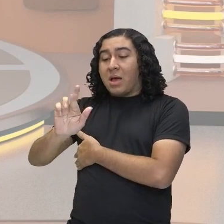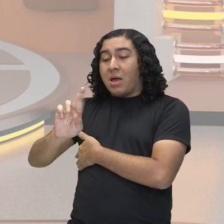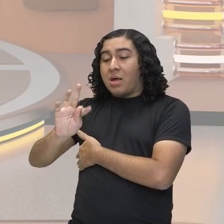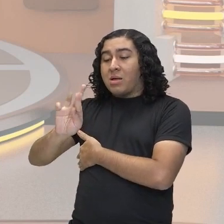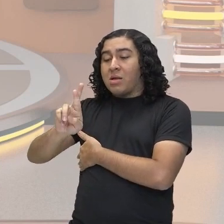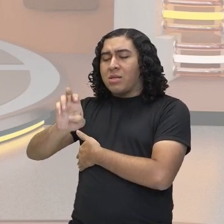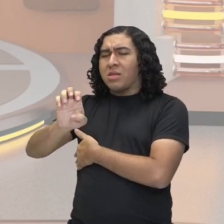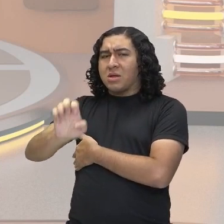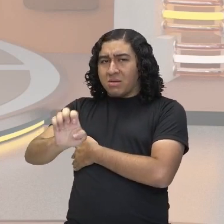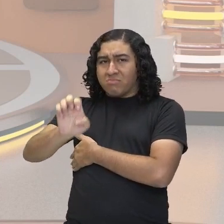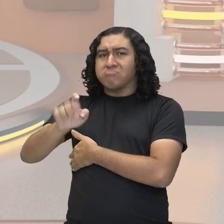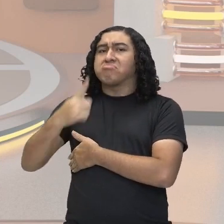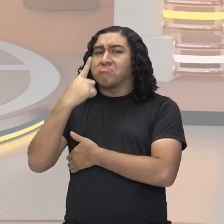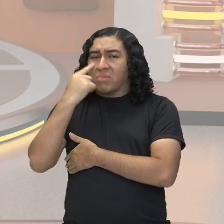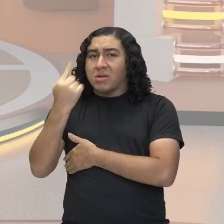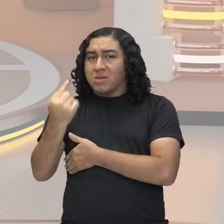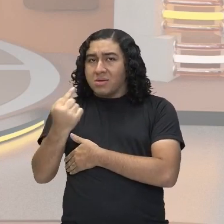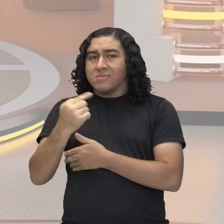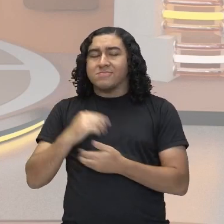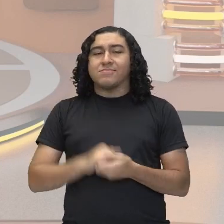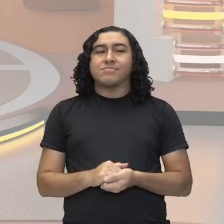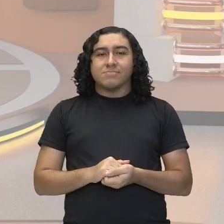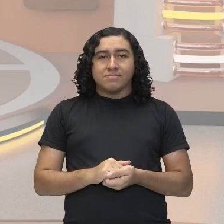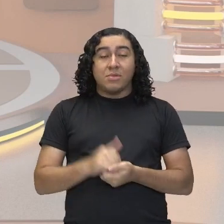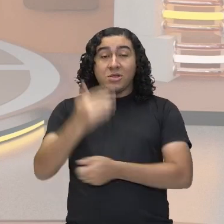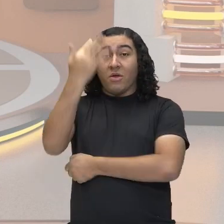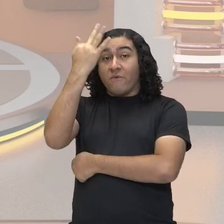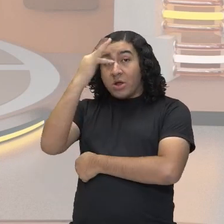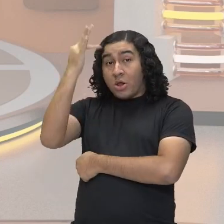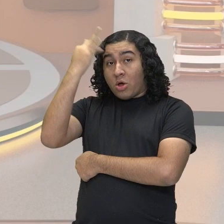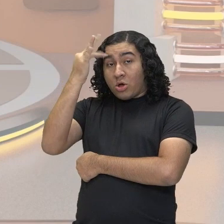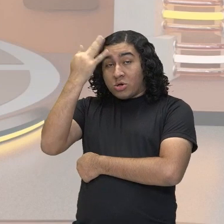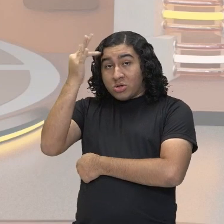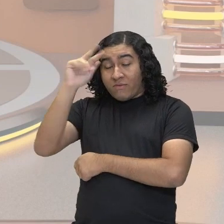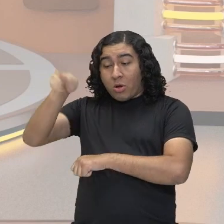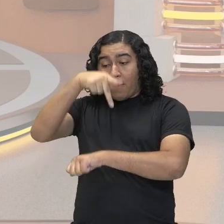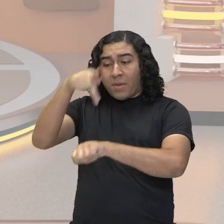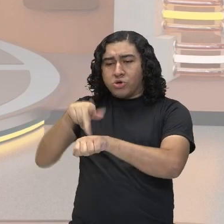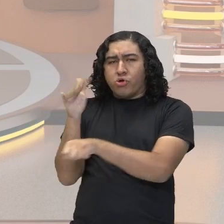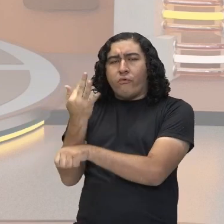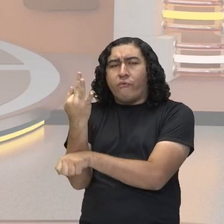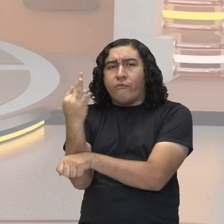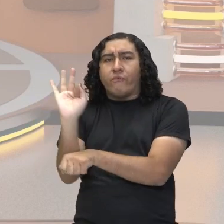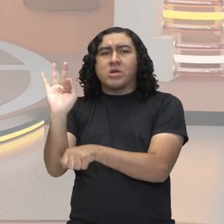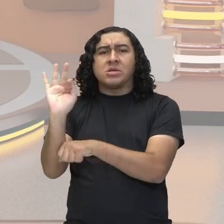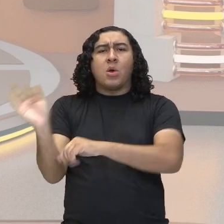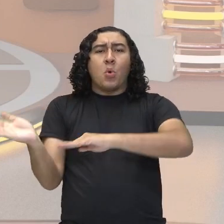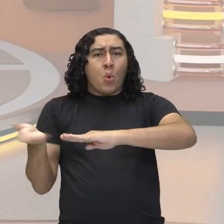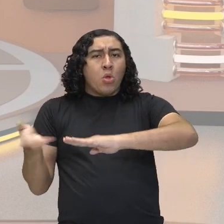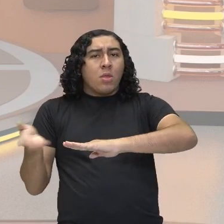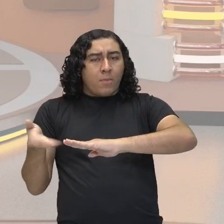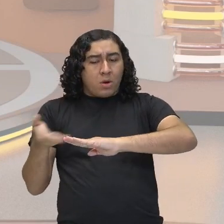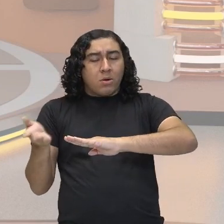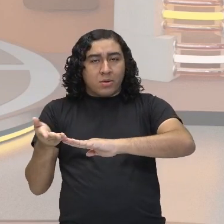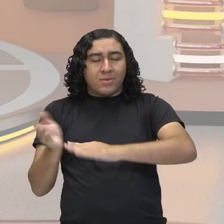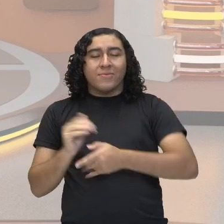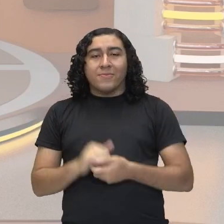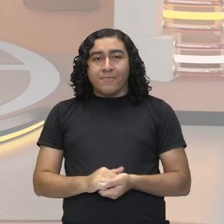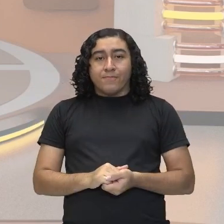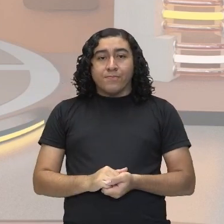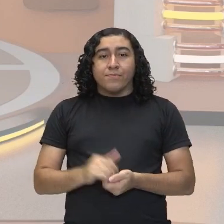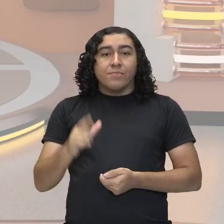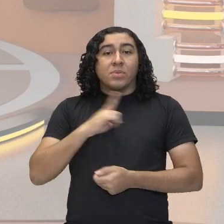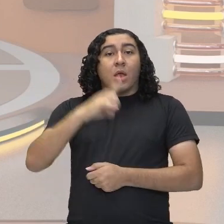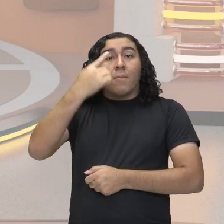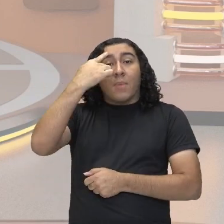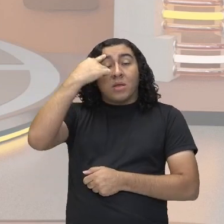né? Jean-Paul Sartre, filósofo francês contemporâneo nosso, né? E que vai trazer uma